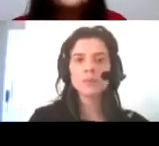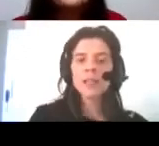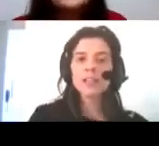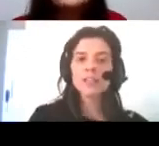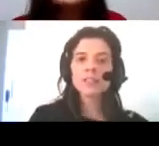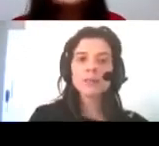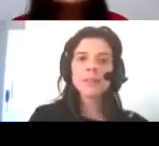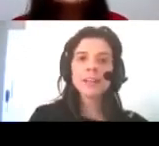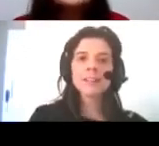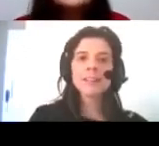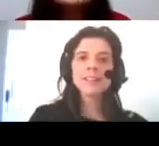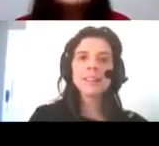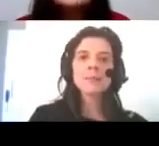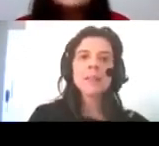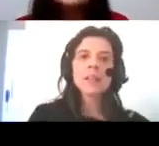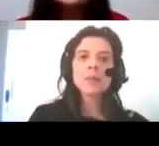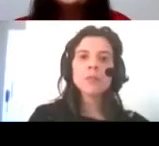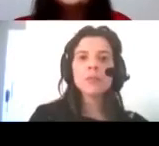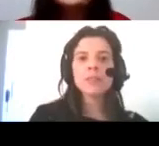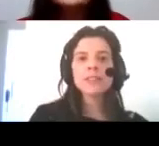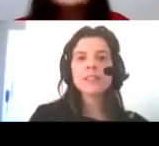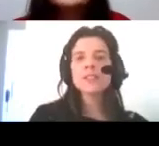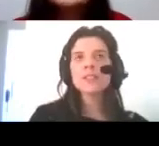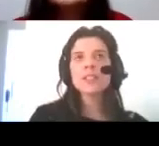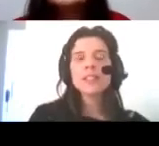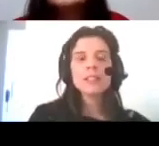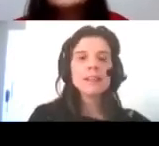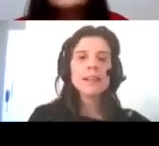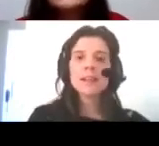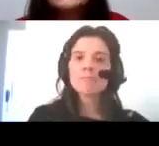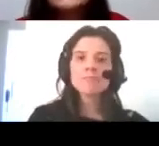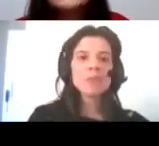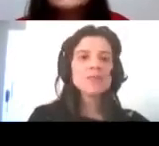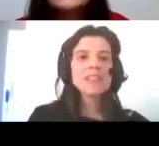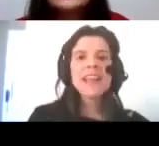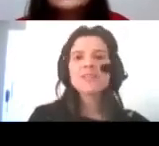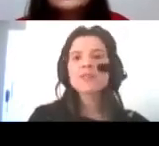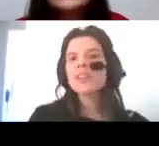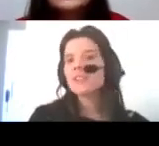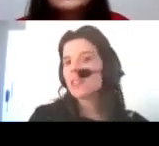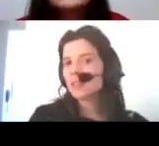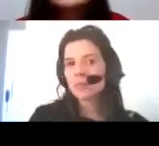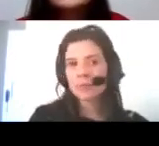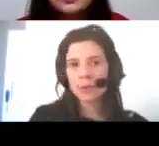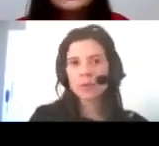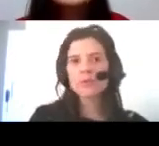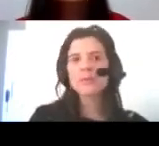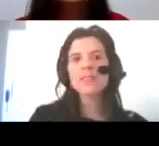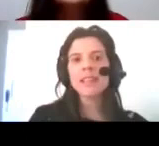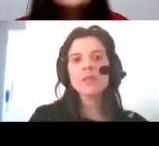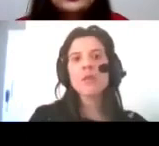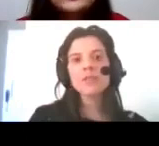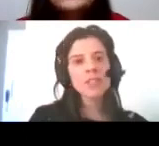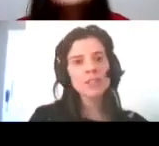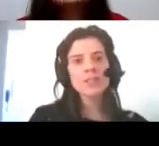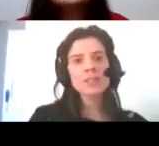mesmo. E a gente sempre fala, né, Si, que é muito importante não ser ético só na frente dos outros, mas ser ético